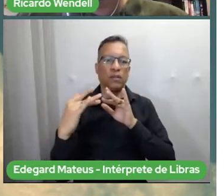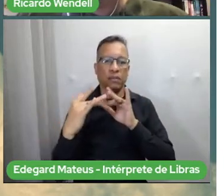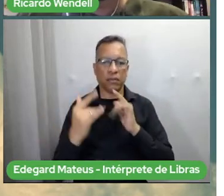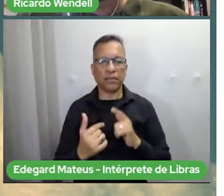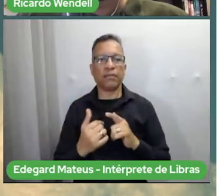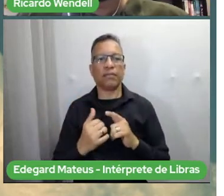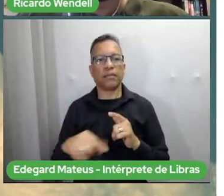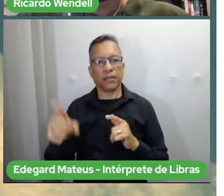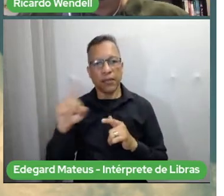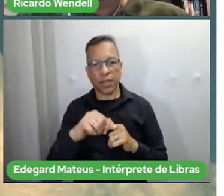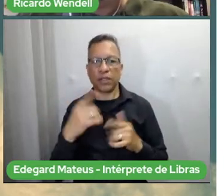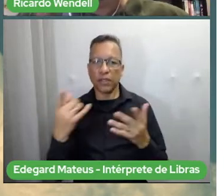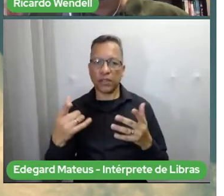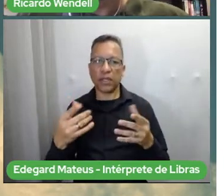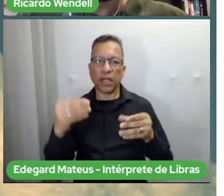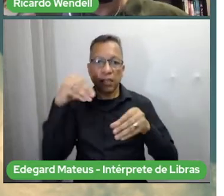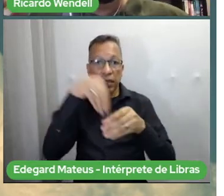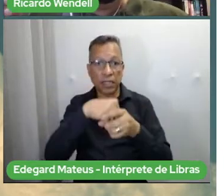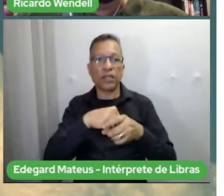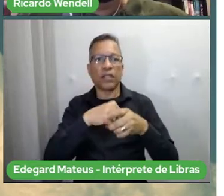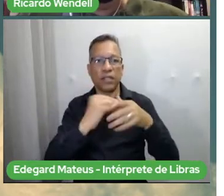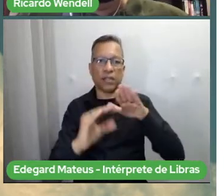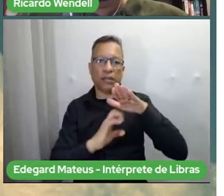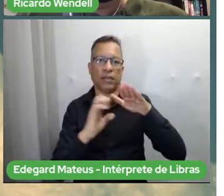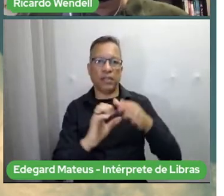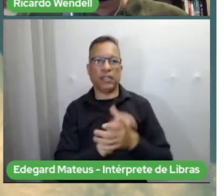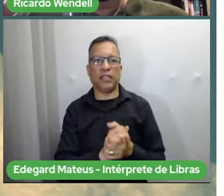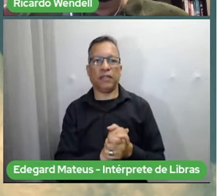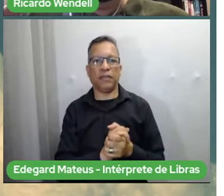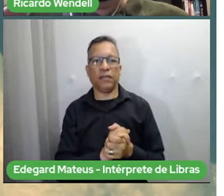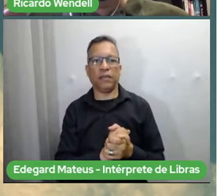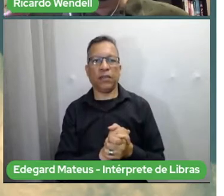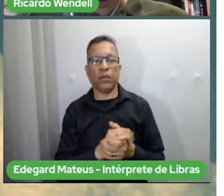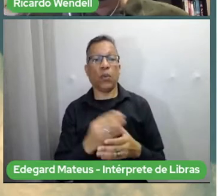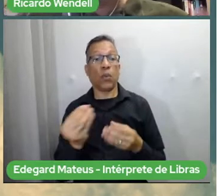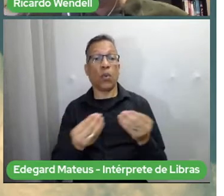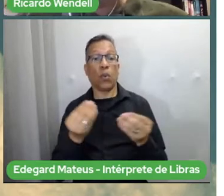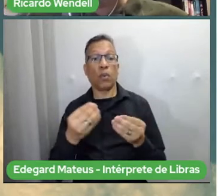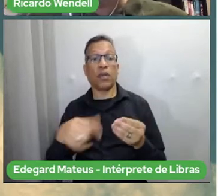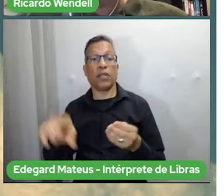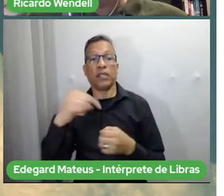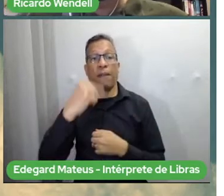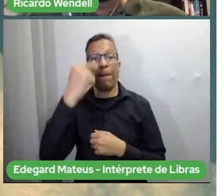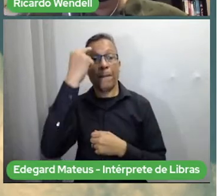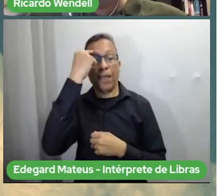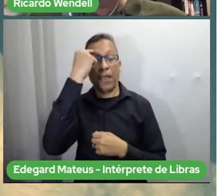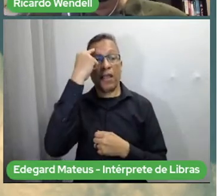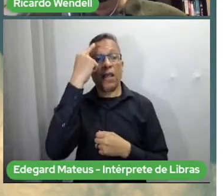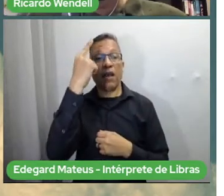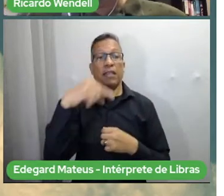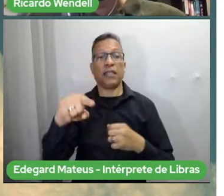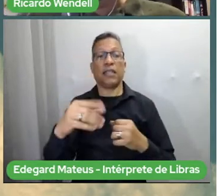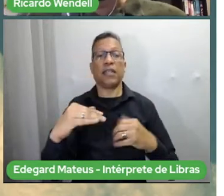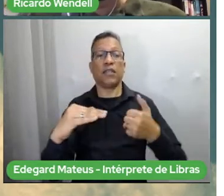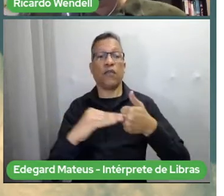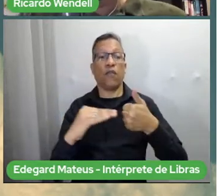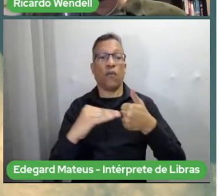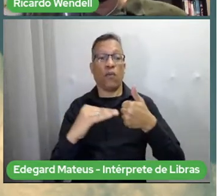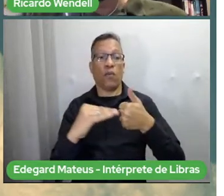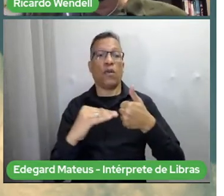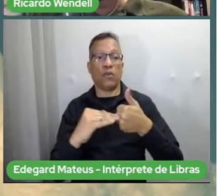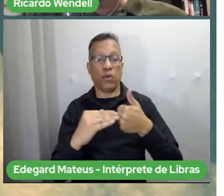vem trazendo dentro do Data Mesh. Né? Como é que a gente repensa esse mundo de dados que tradicionalmente